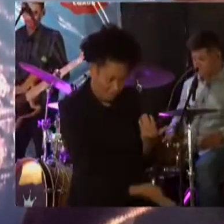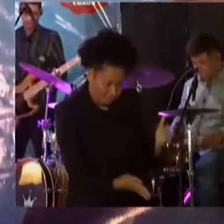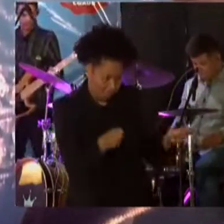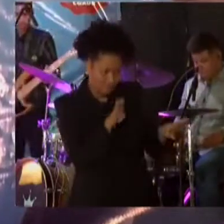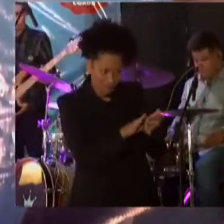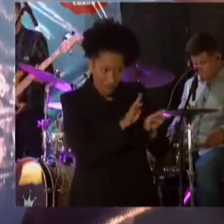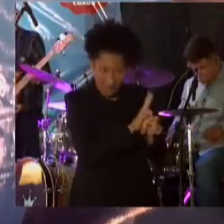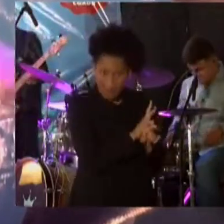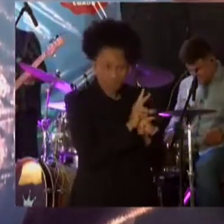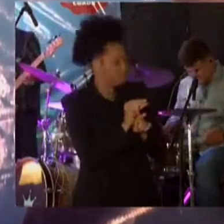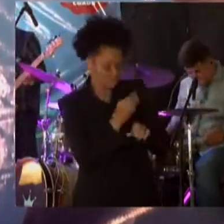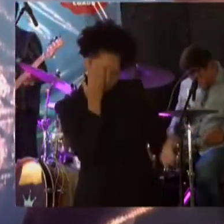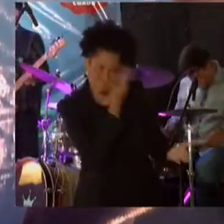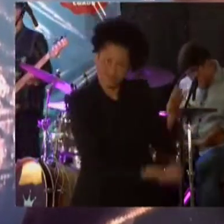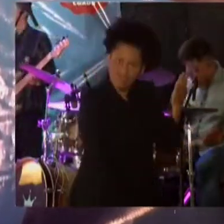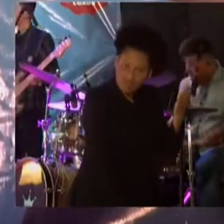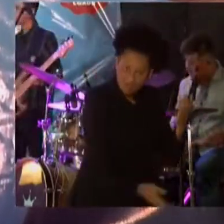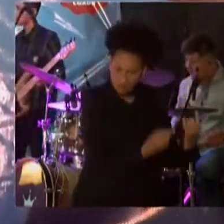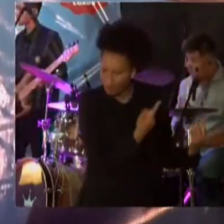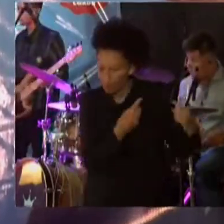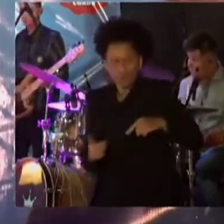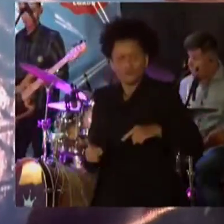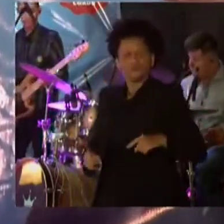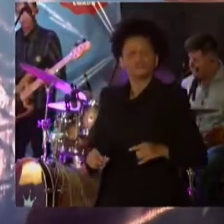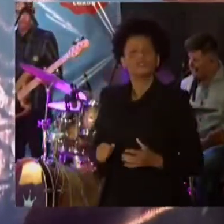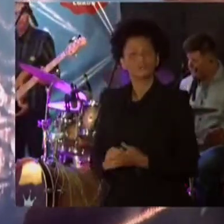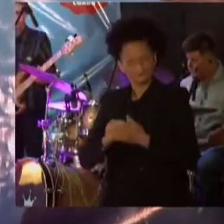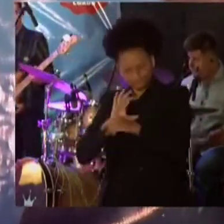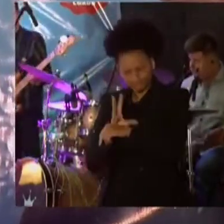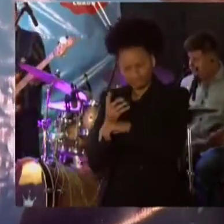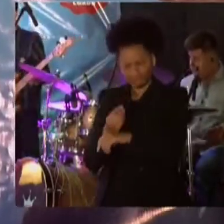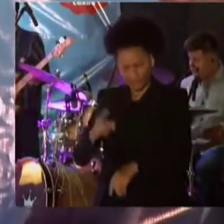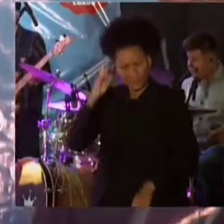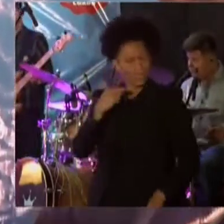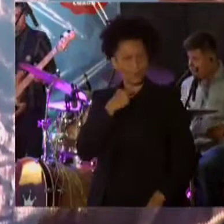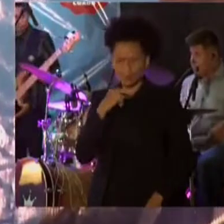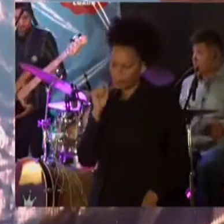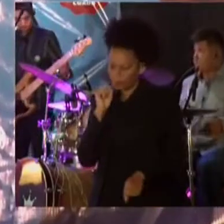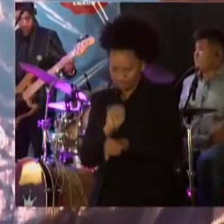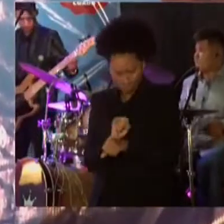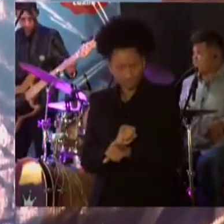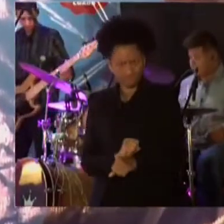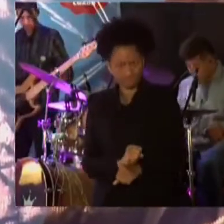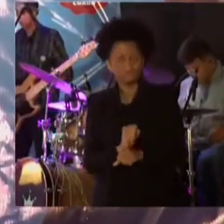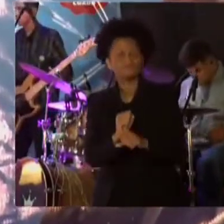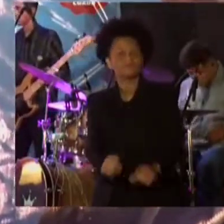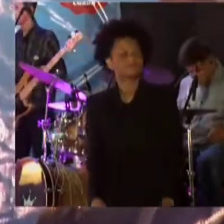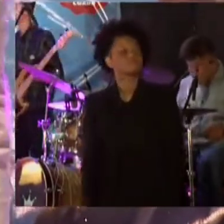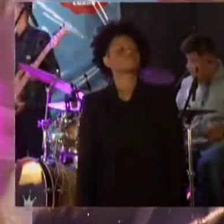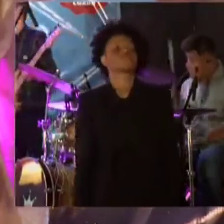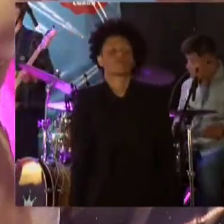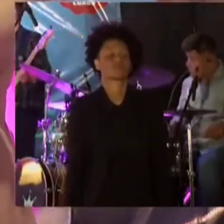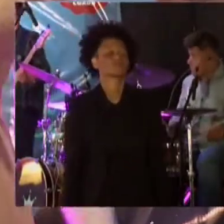hão de prevalecer contra a igreja do Senhor. Não posso parar. Vamos adorar.